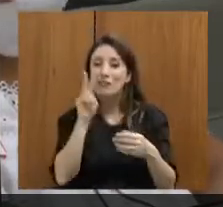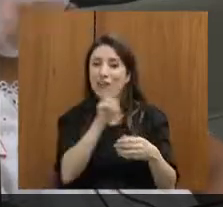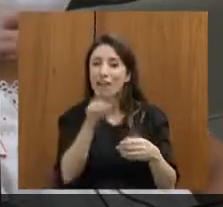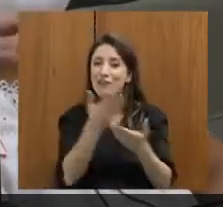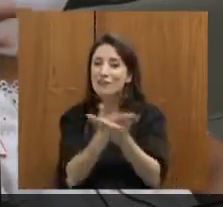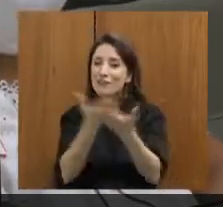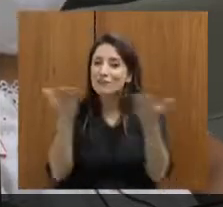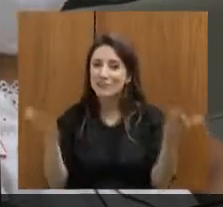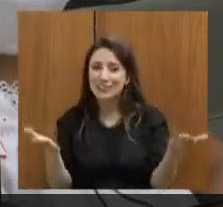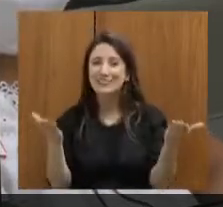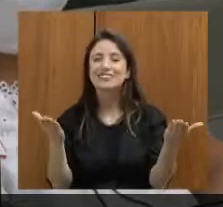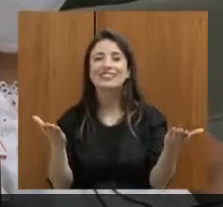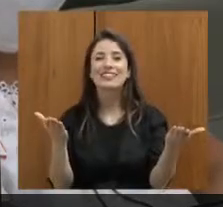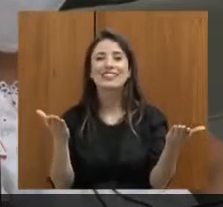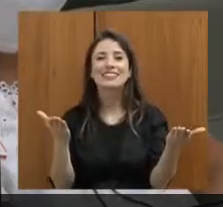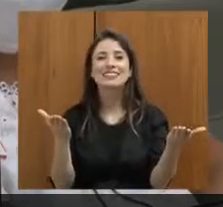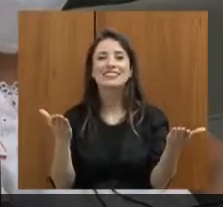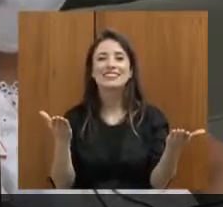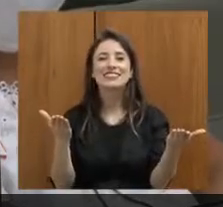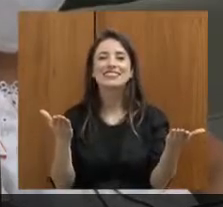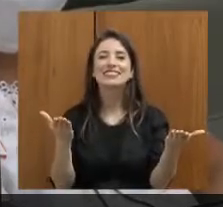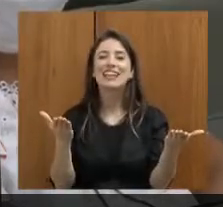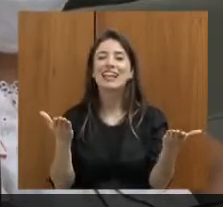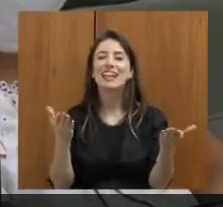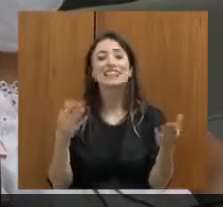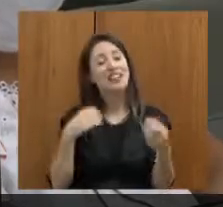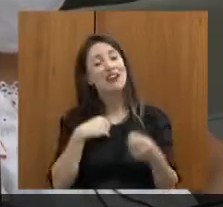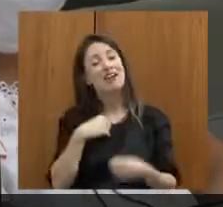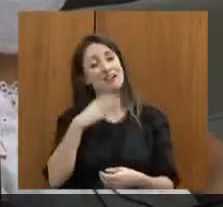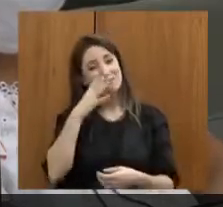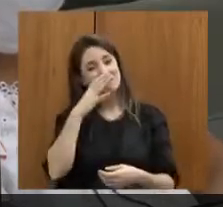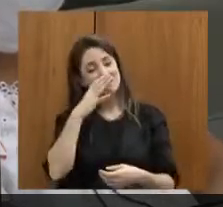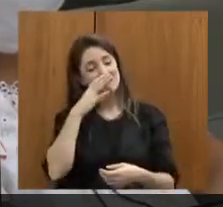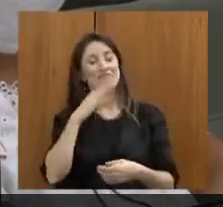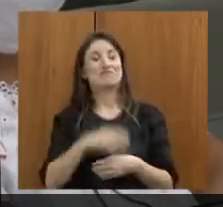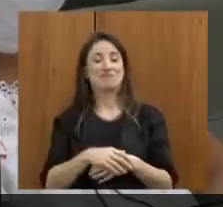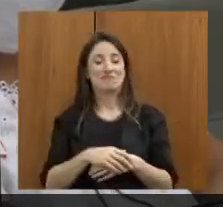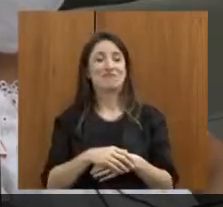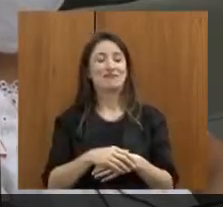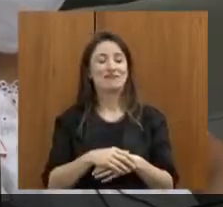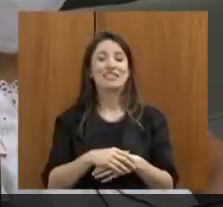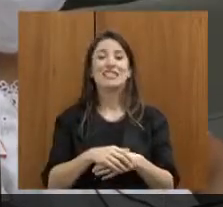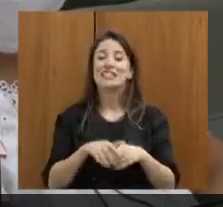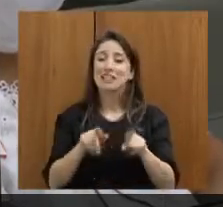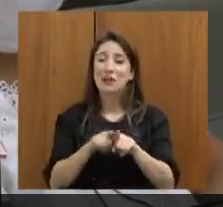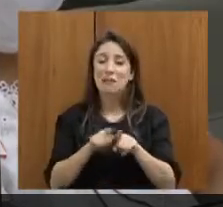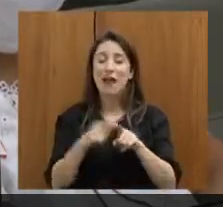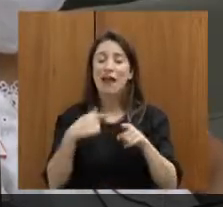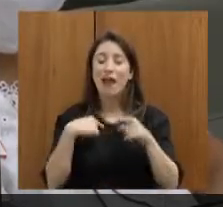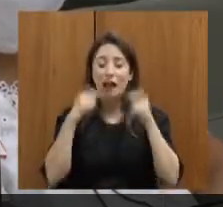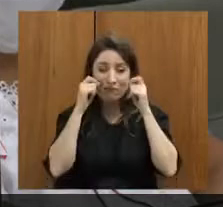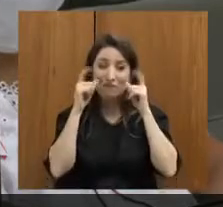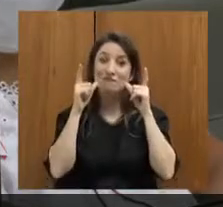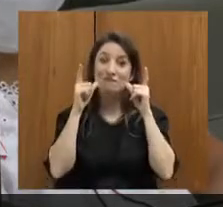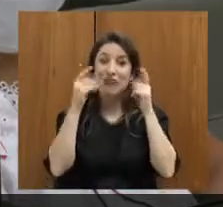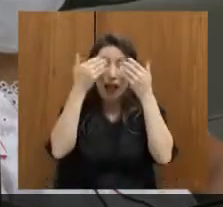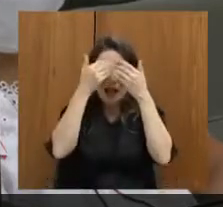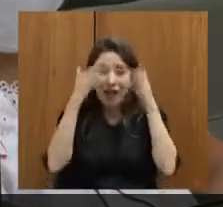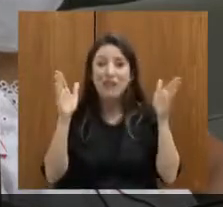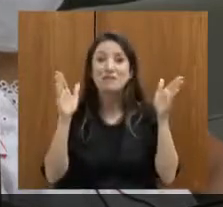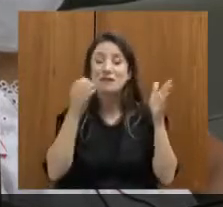perante a Isso foi um choque para mim que eu senti que eu tô indo no rumo certo